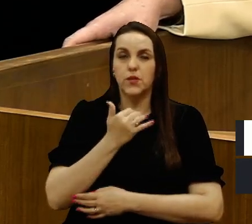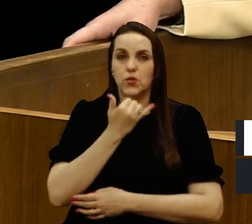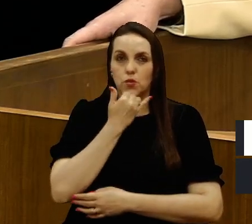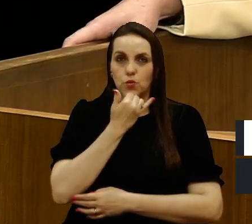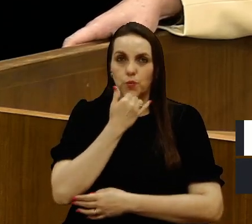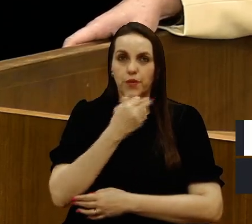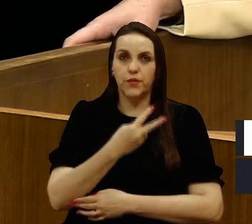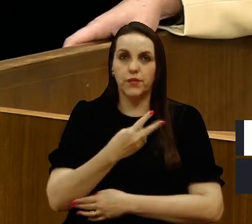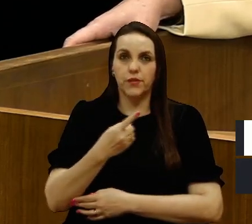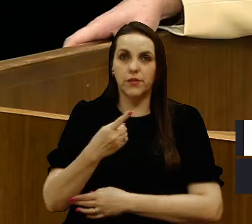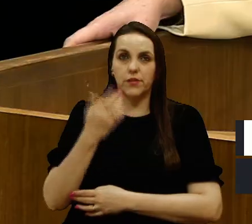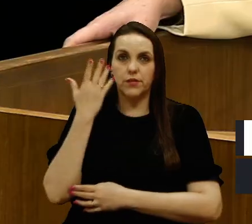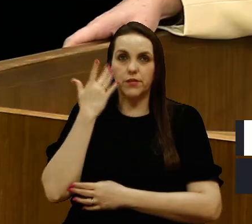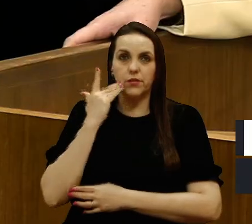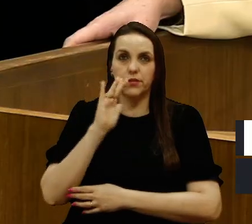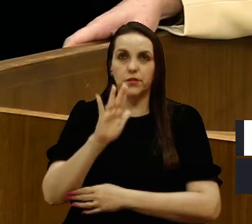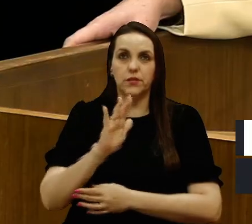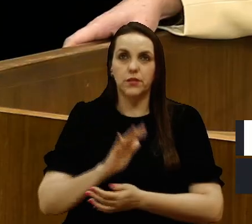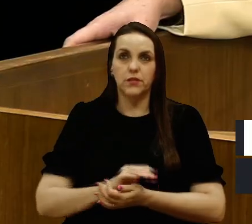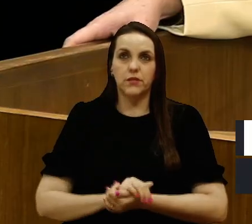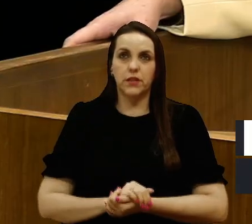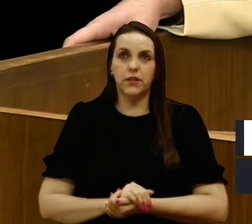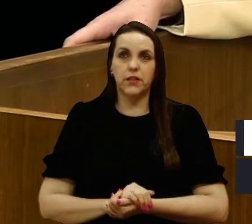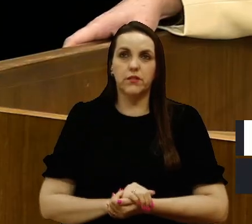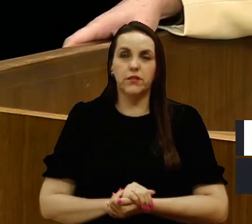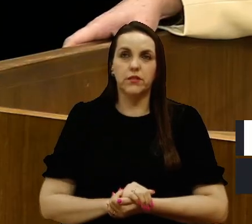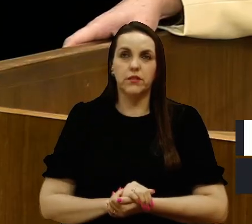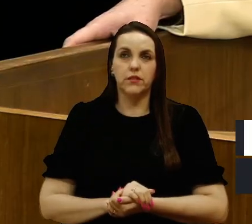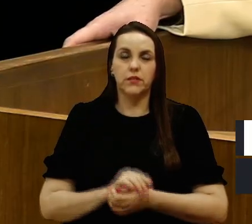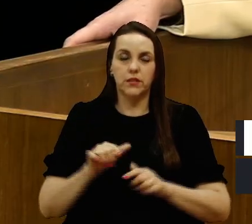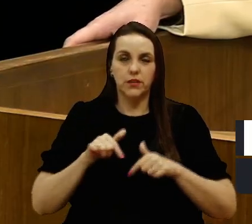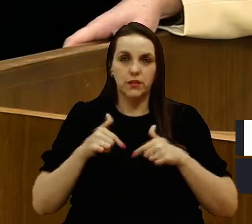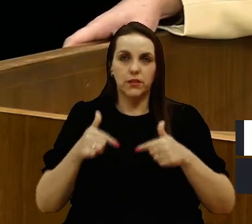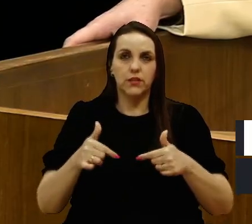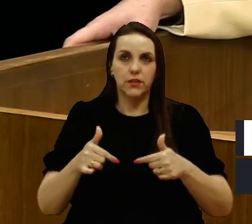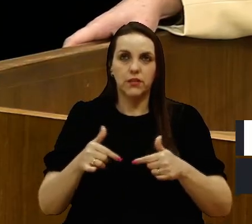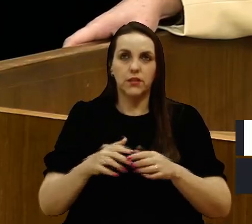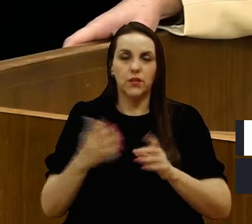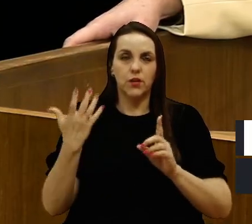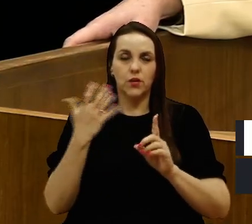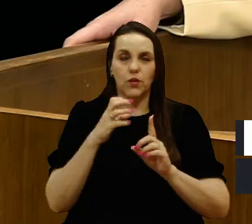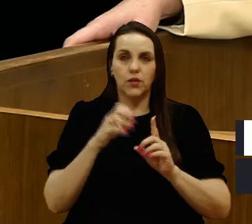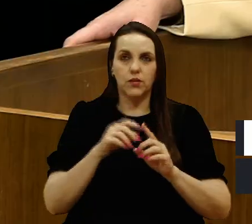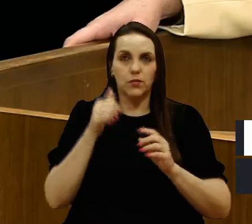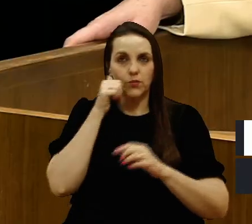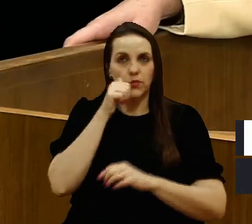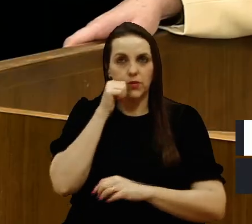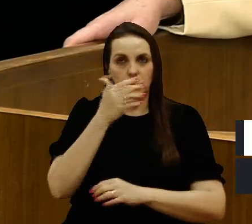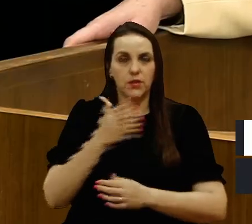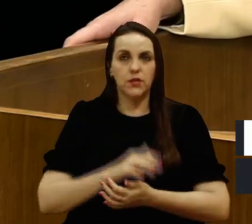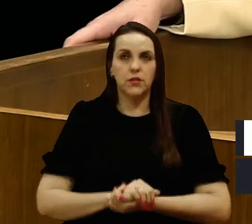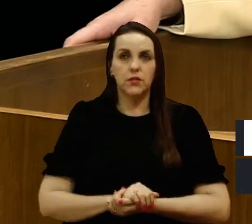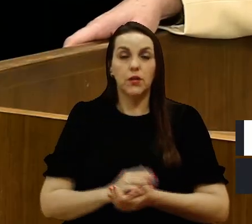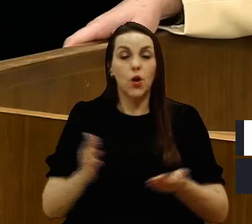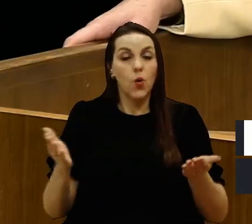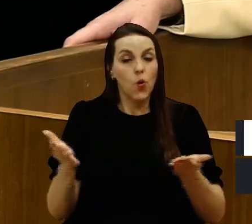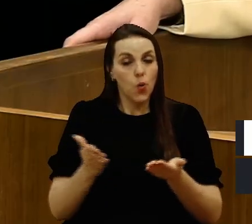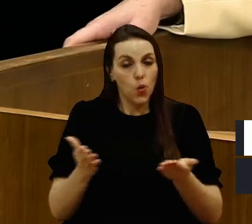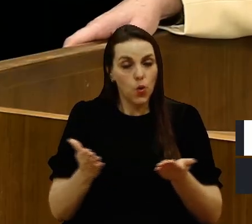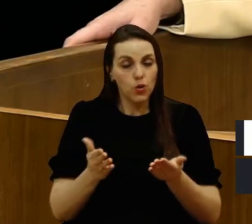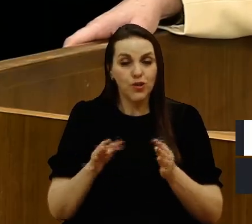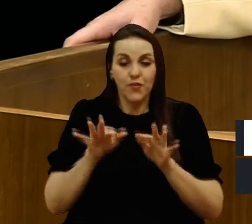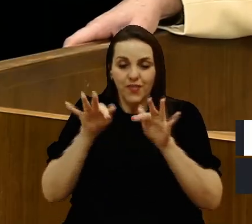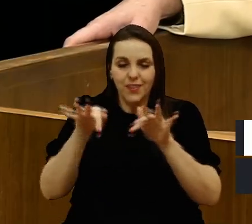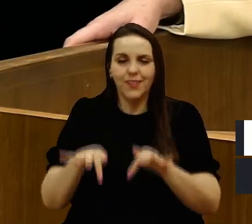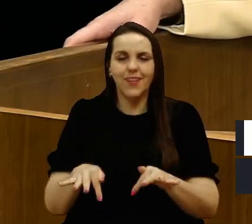de ativismo da violência contra as mulheres, e exatamente hoje acaba esses 21